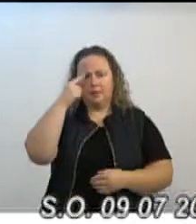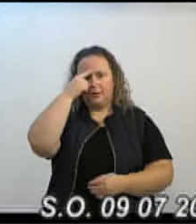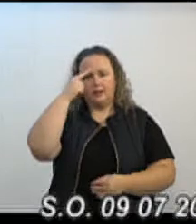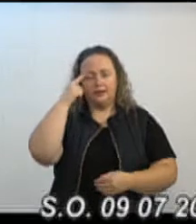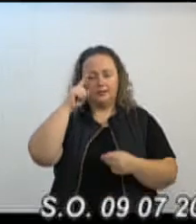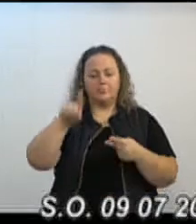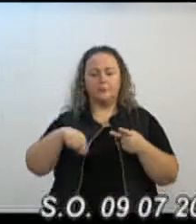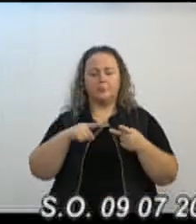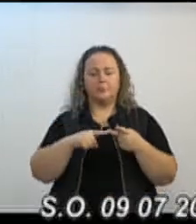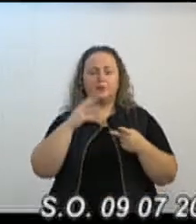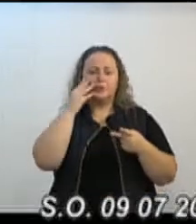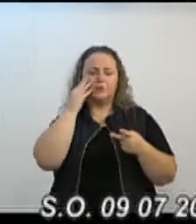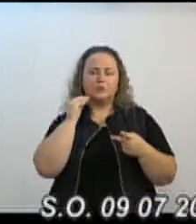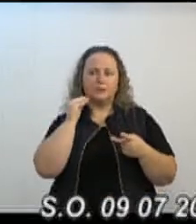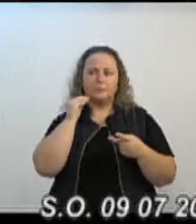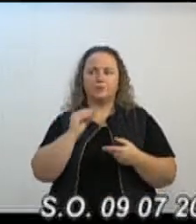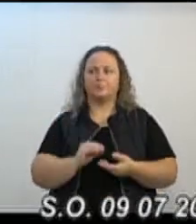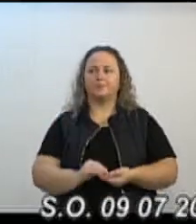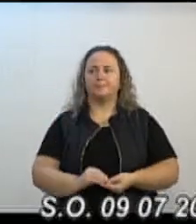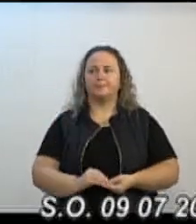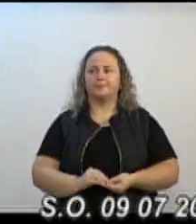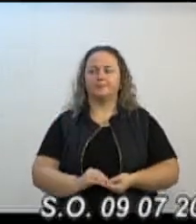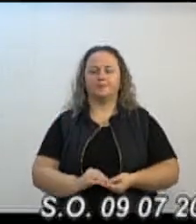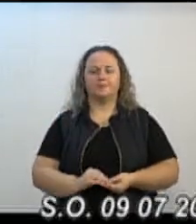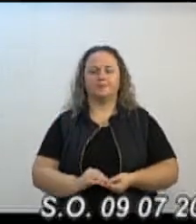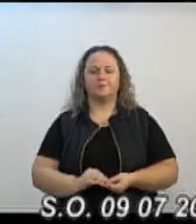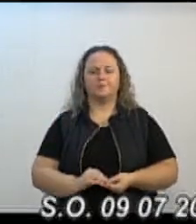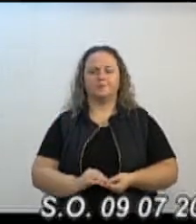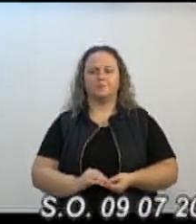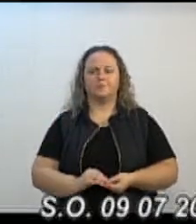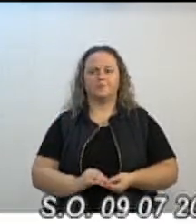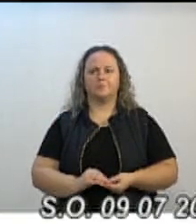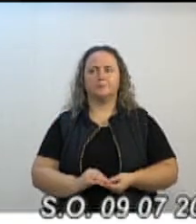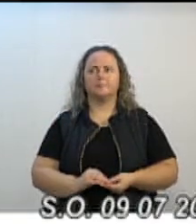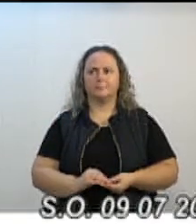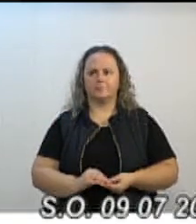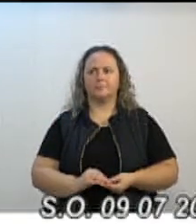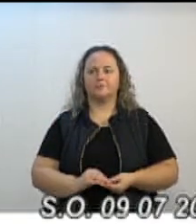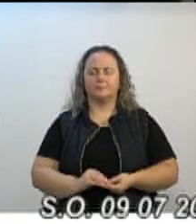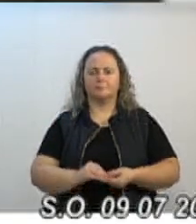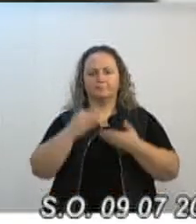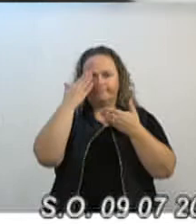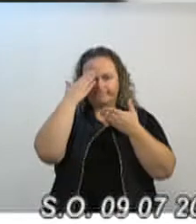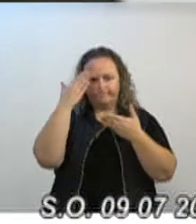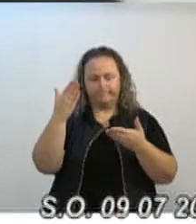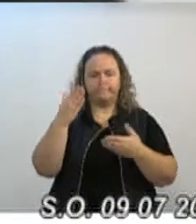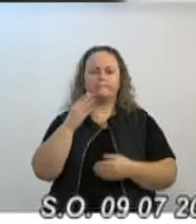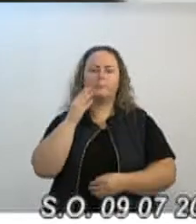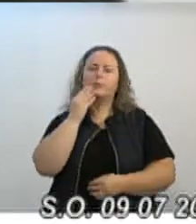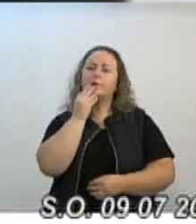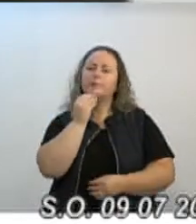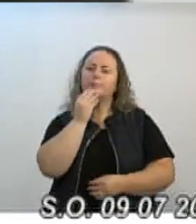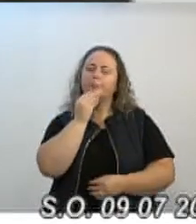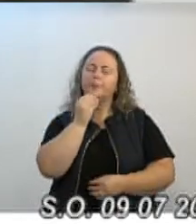e, na sequência, o vereador Gilson de Souza. Obrigado, vereador Bruno, pela parte.